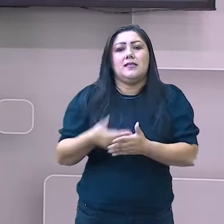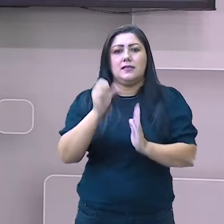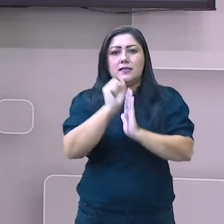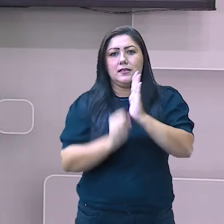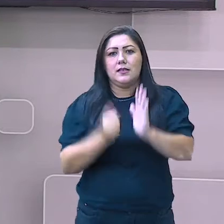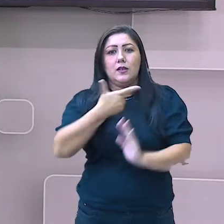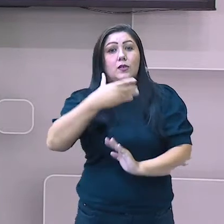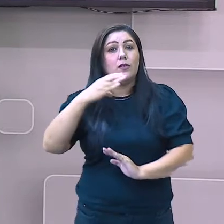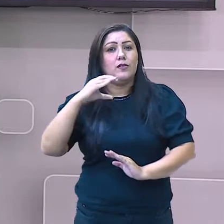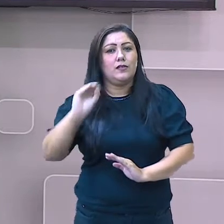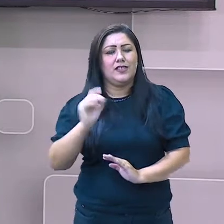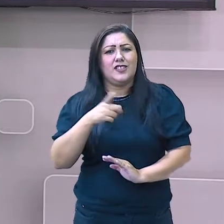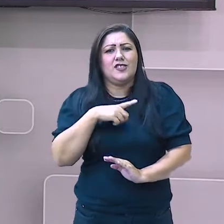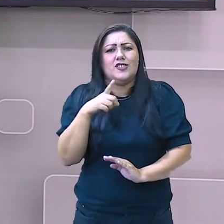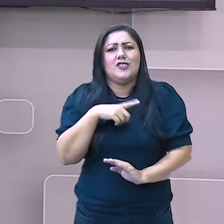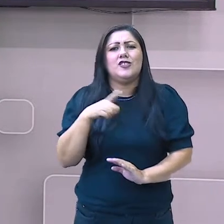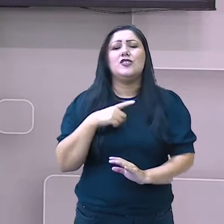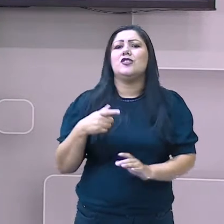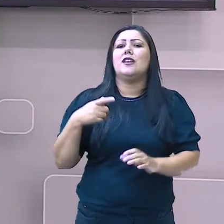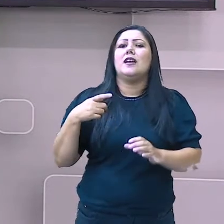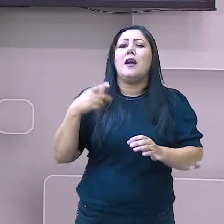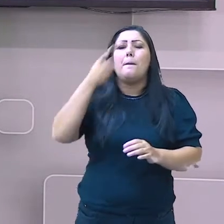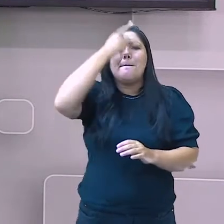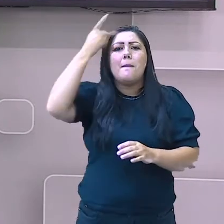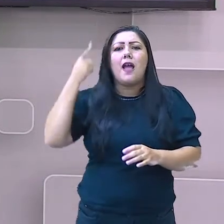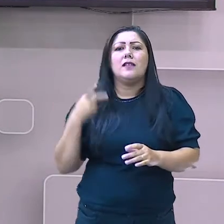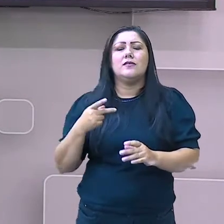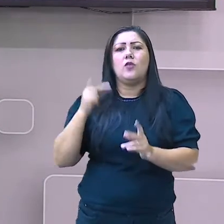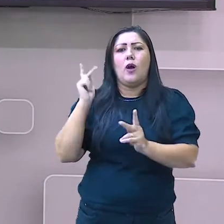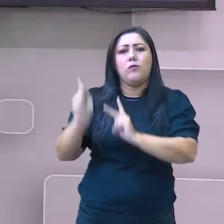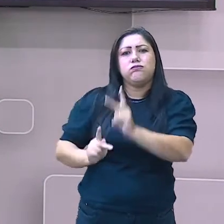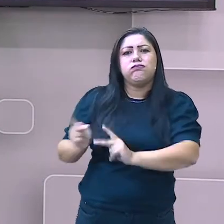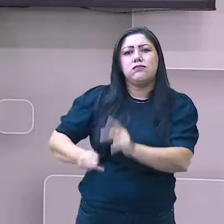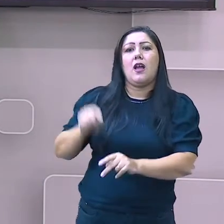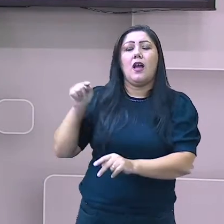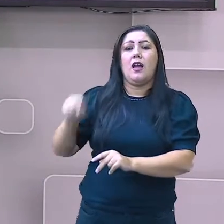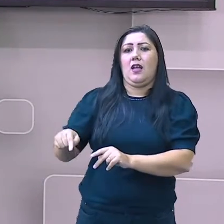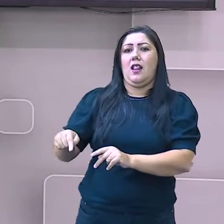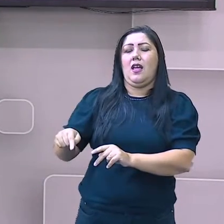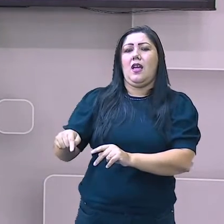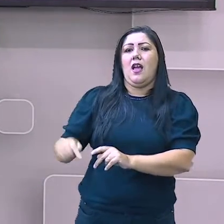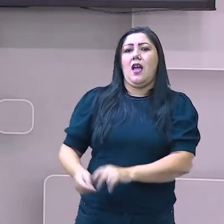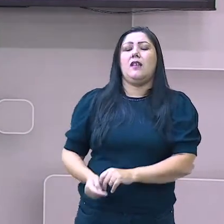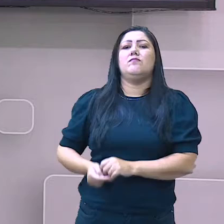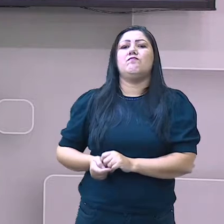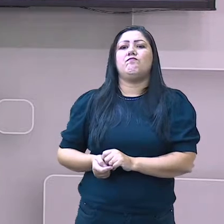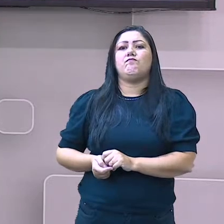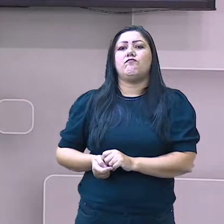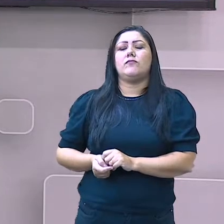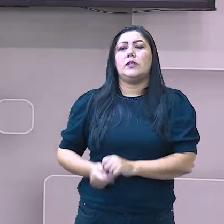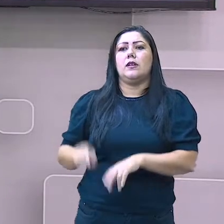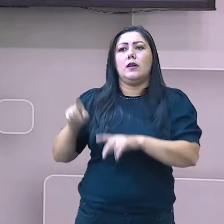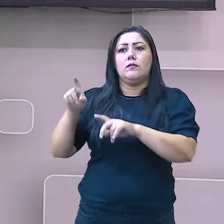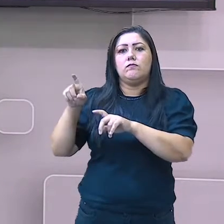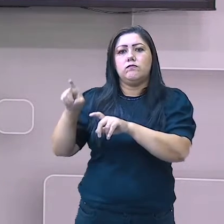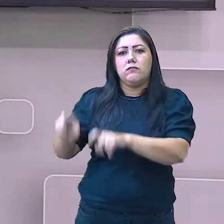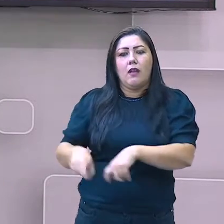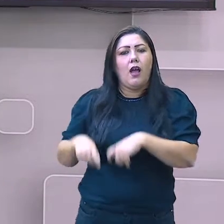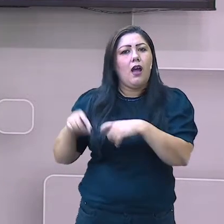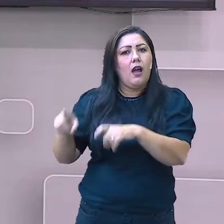população vivendo no campo e em condições análogas às do feudalismo, aquele